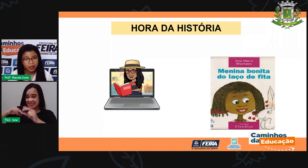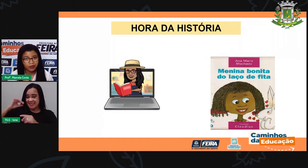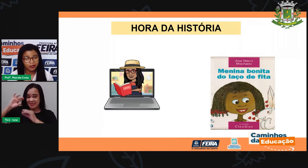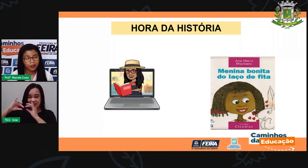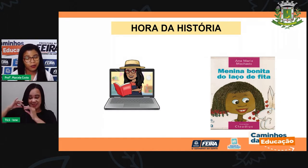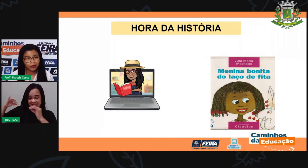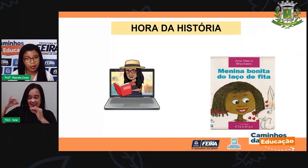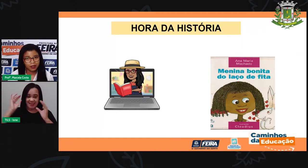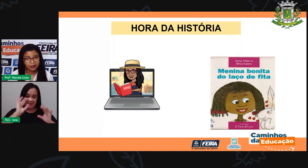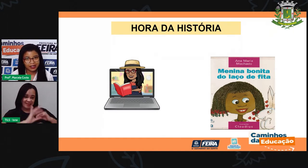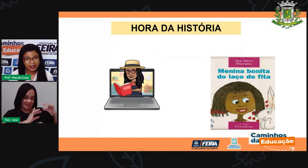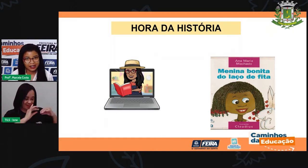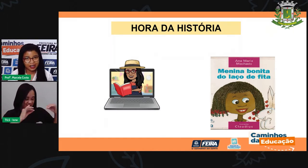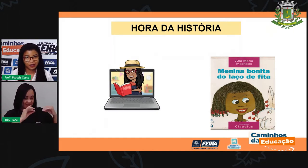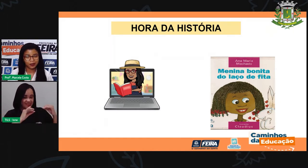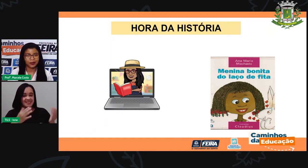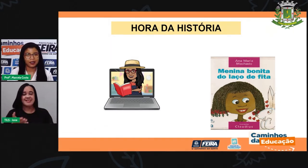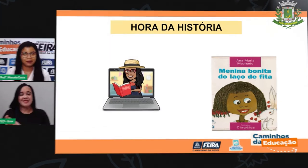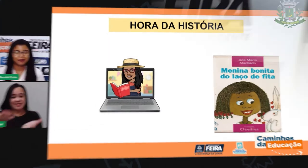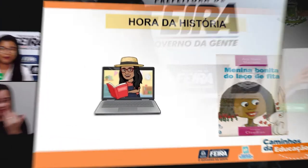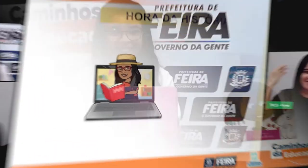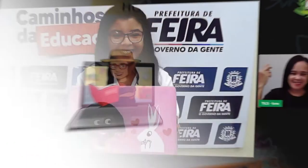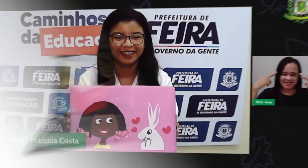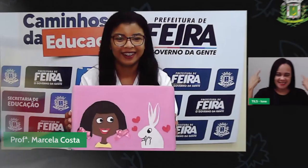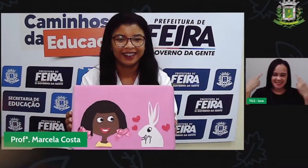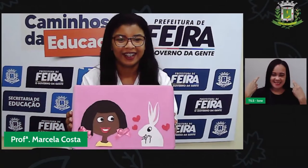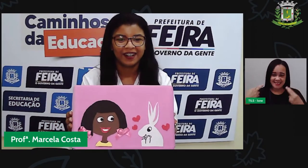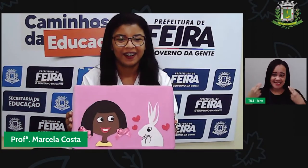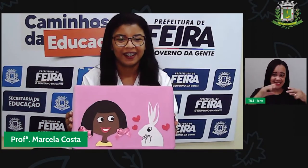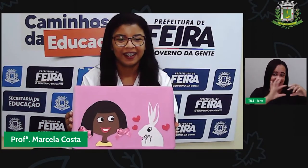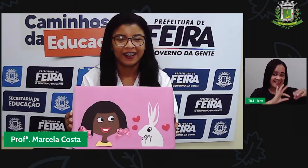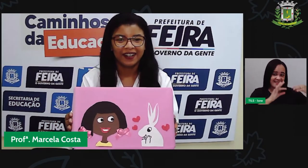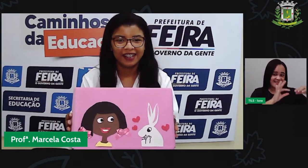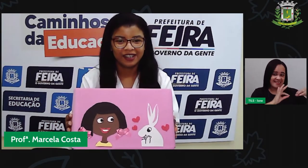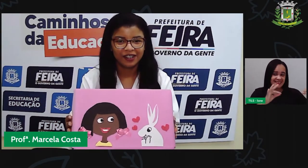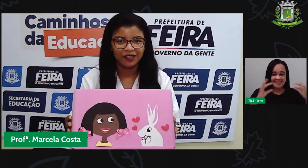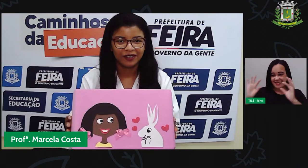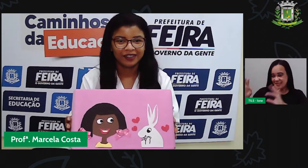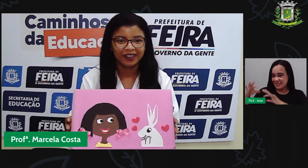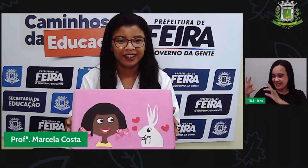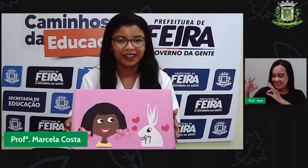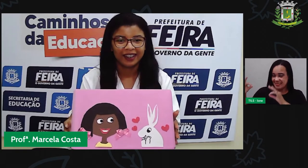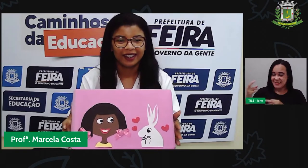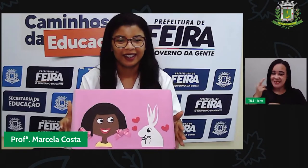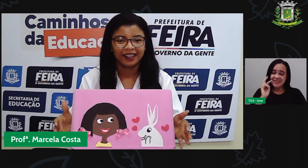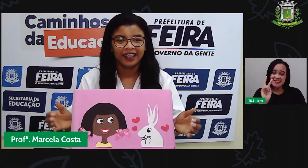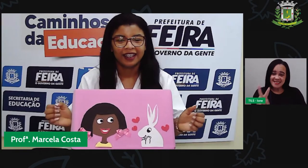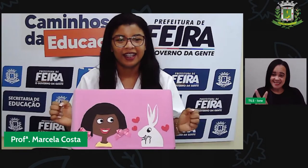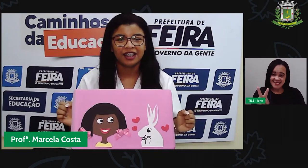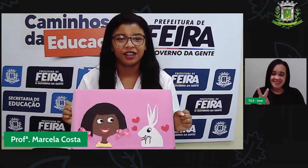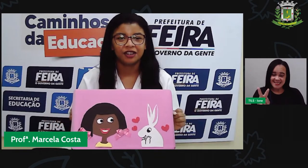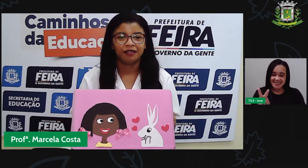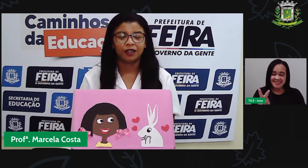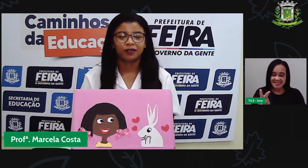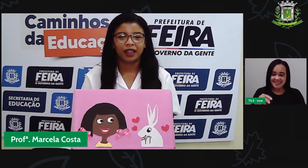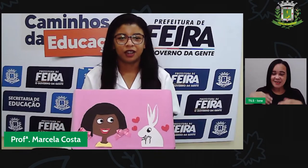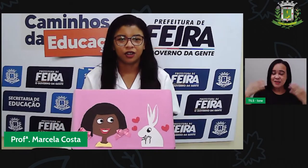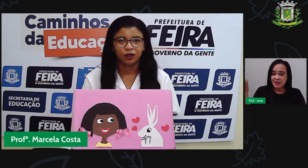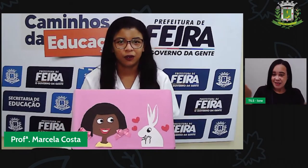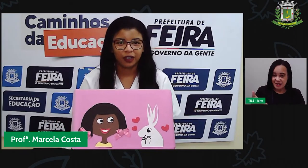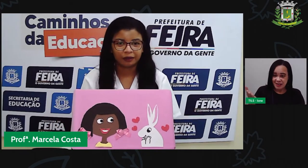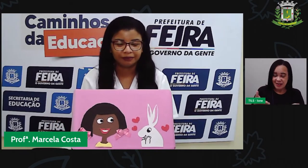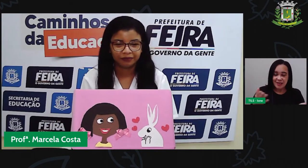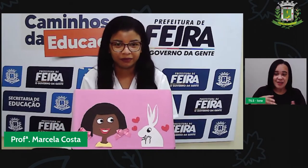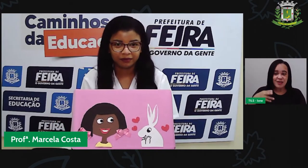Vem comigo que eu vou contar para vocês essa história. Olha só, e a gente vai contar